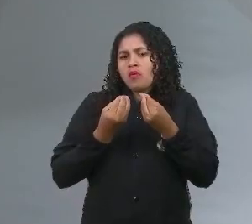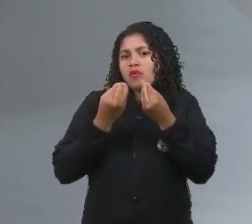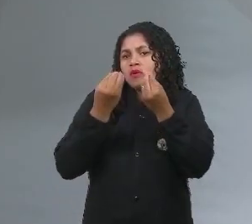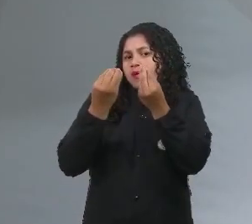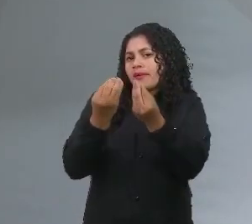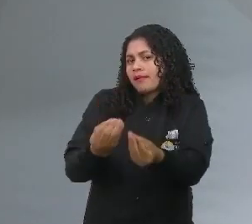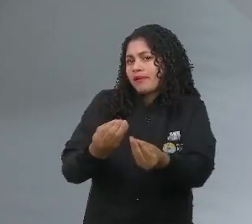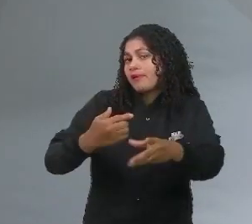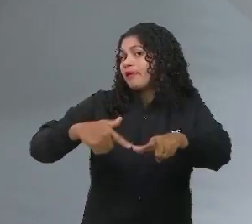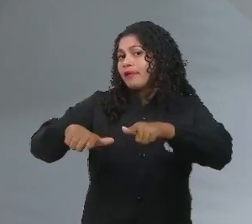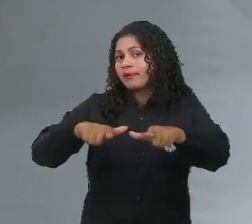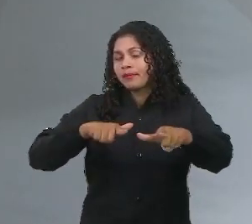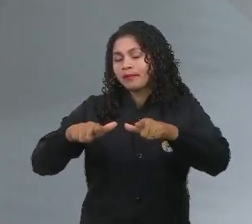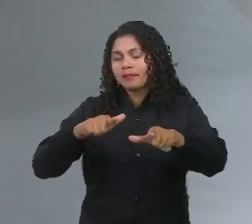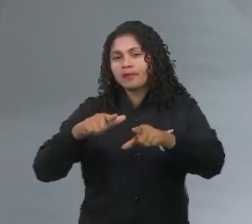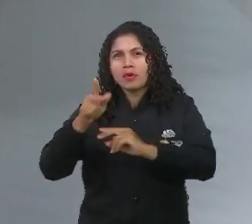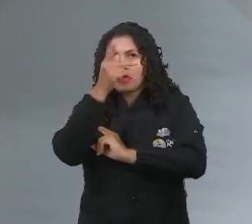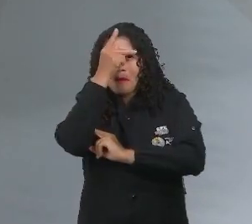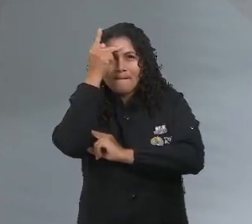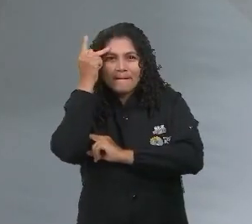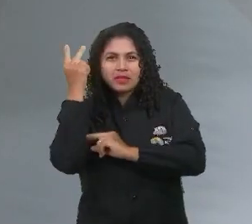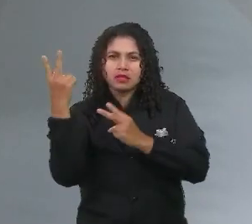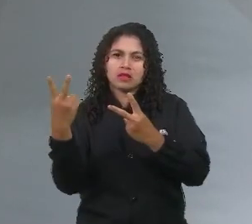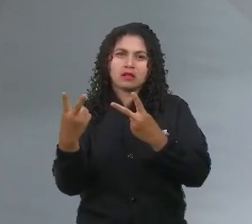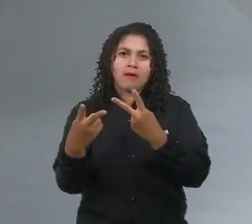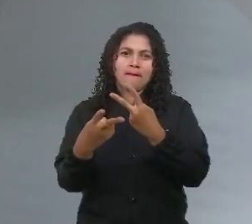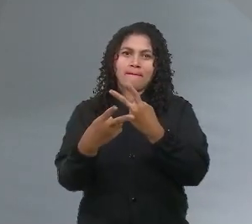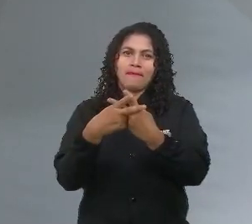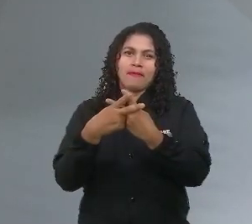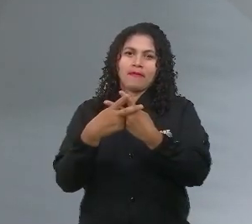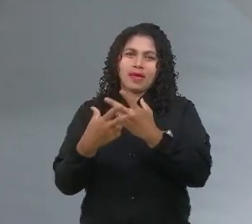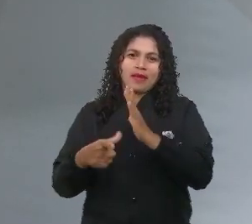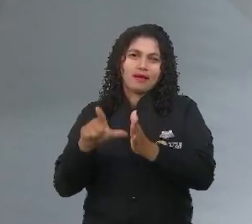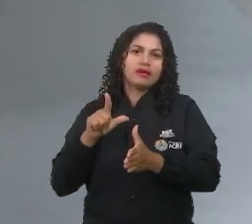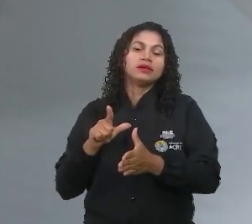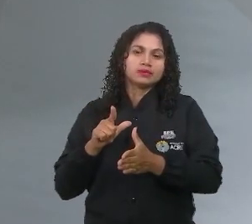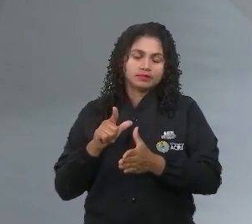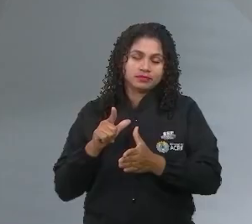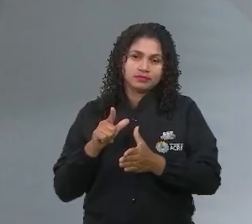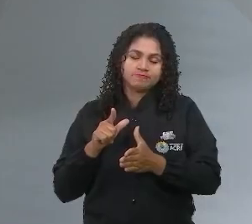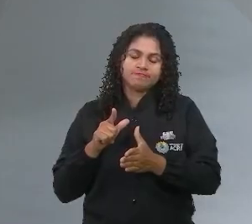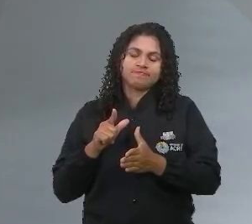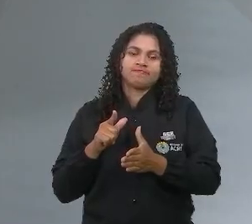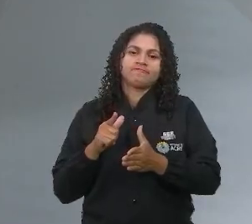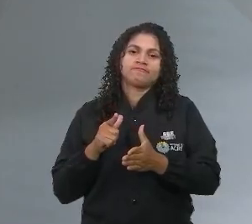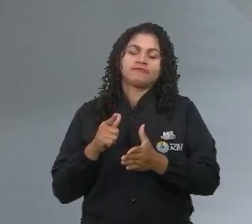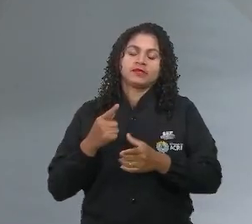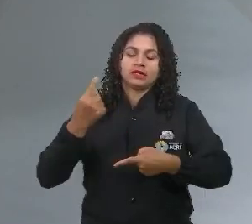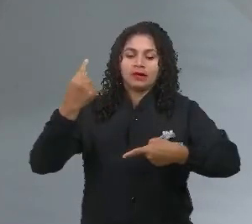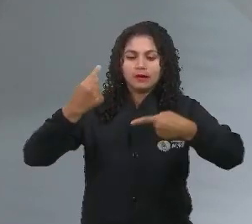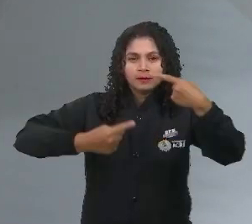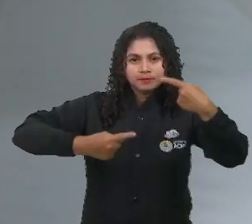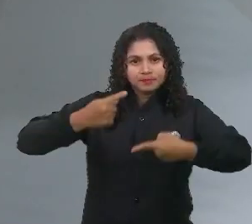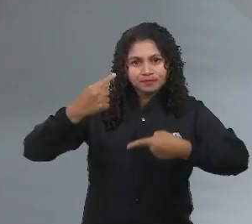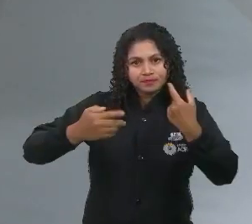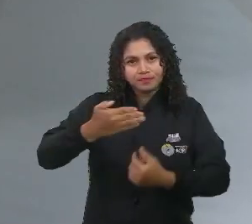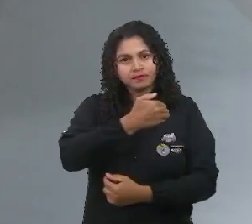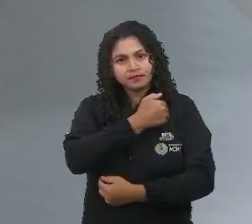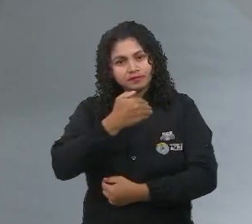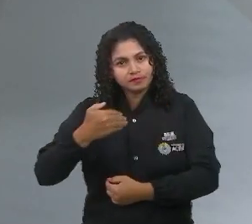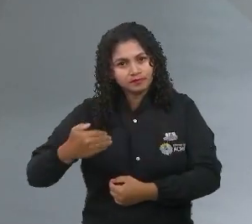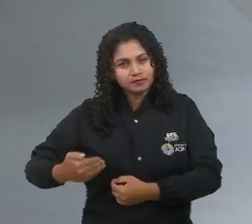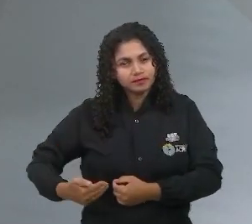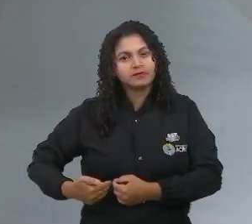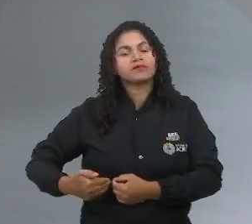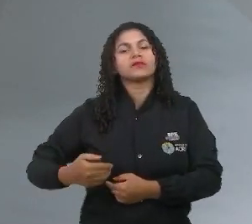E argumentos naturalmente dessa maneira. Quando a política pública, ela atua de forma